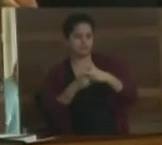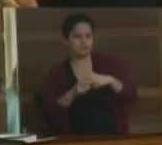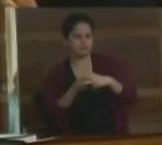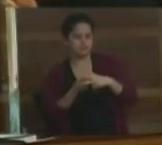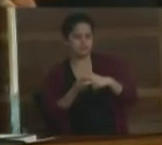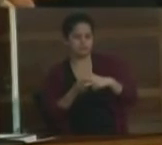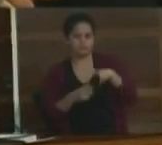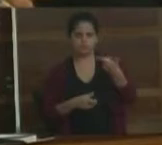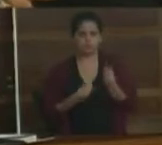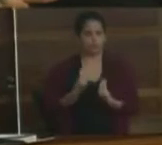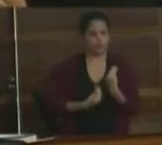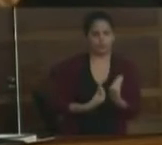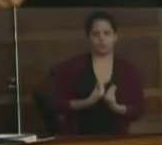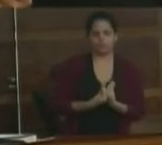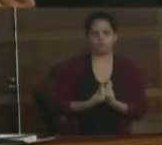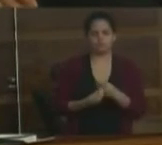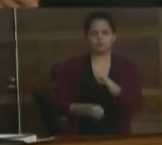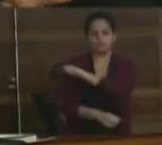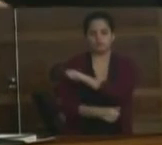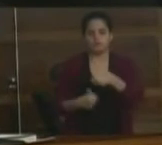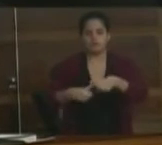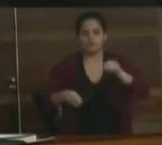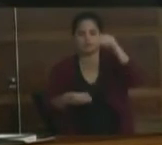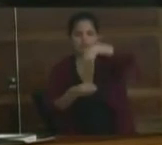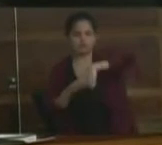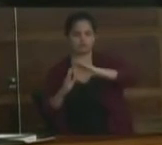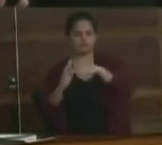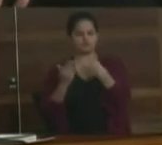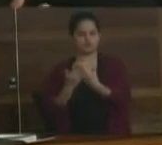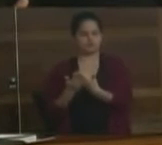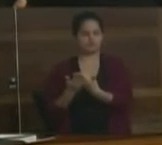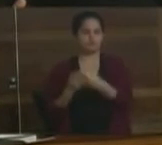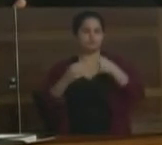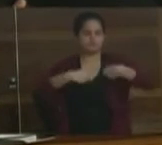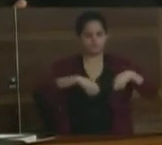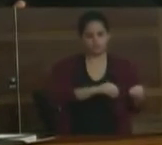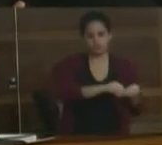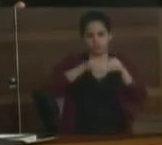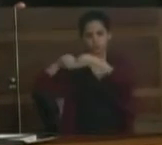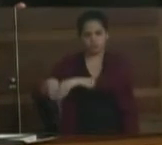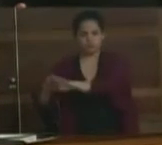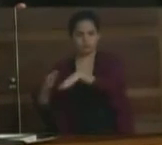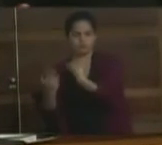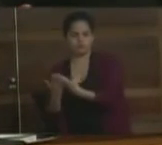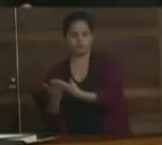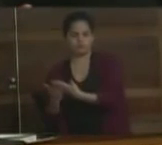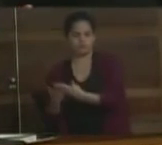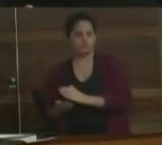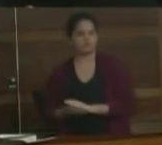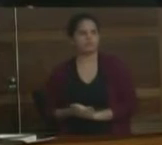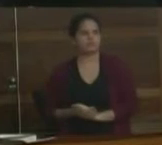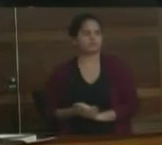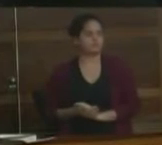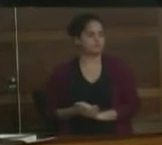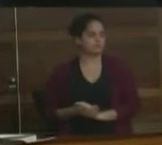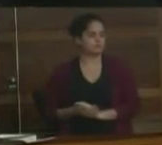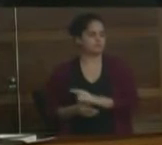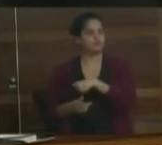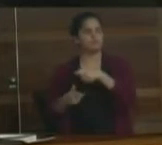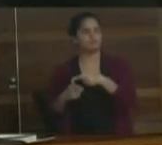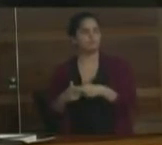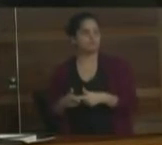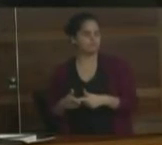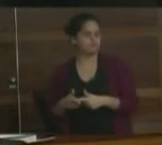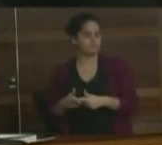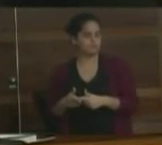tem como deixar os alunos dentro dessas fotos fazendo reforma eu da creche tem que ser remanejado senão o aluno nem vai estudar então isso acontece